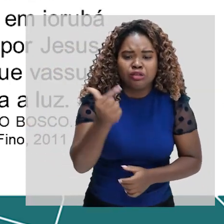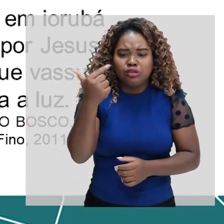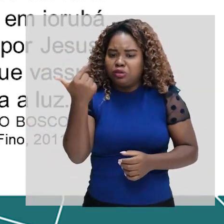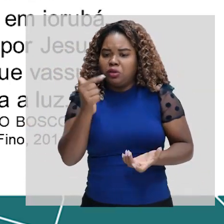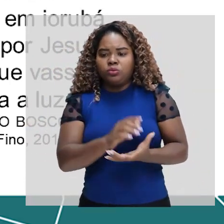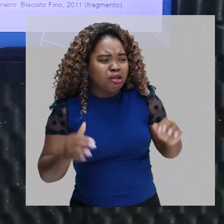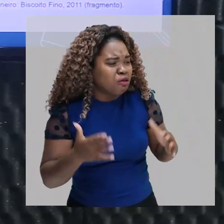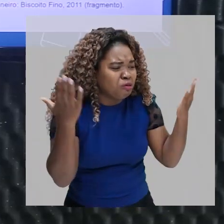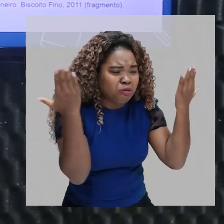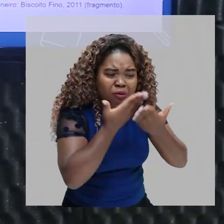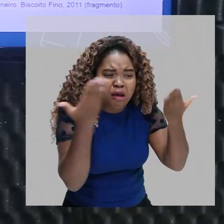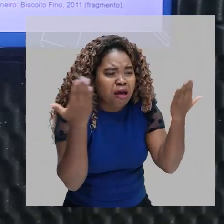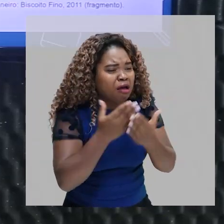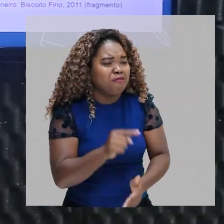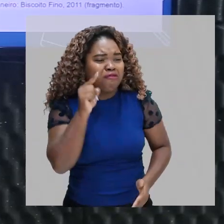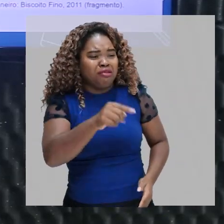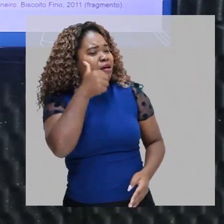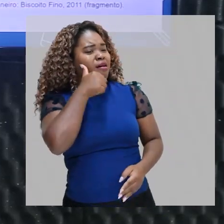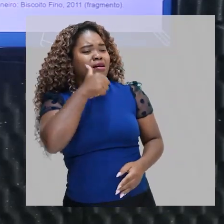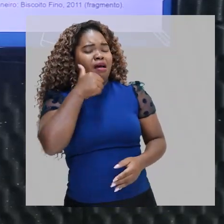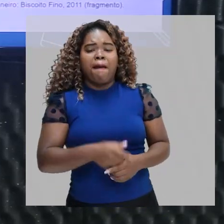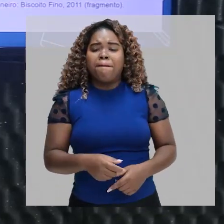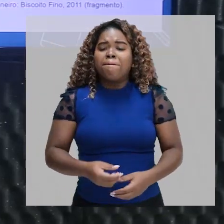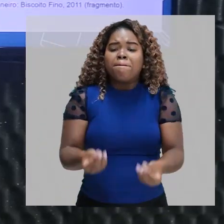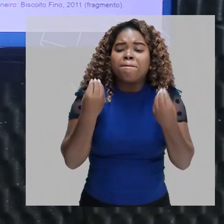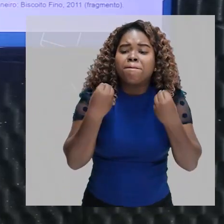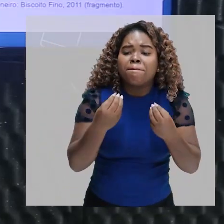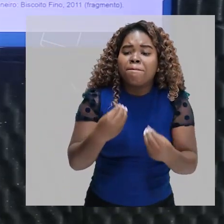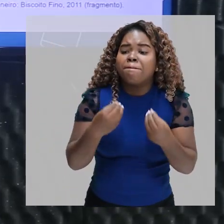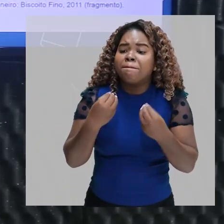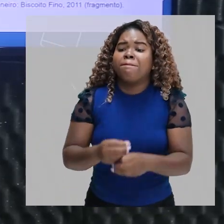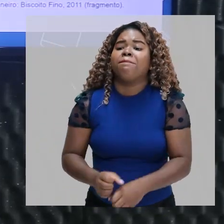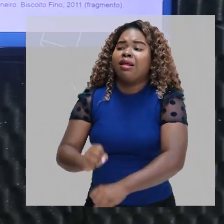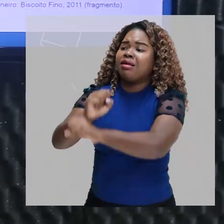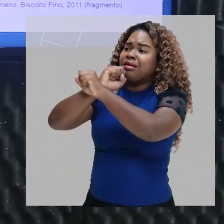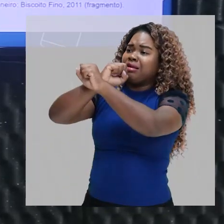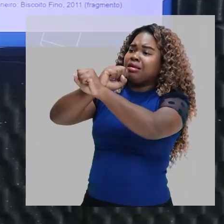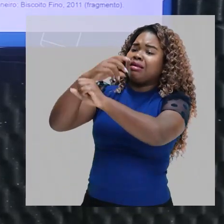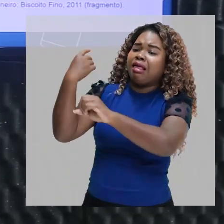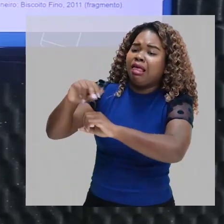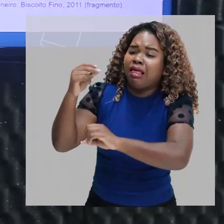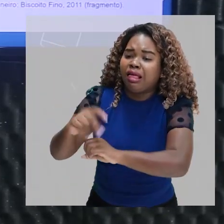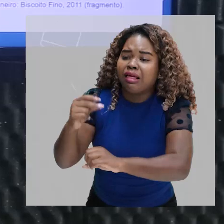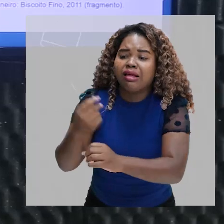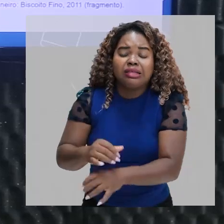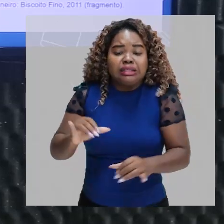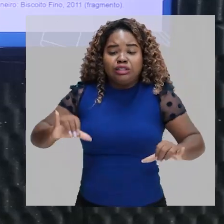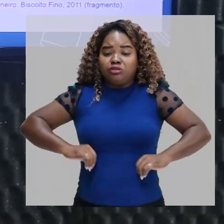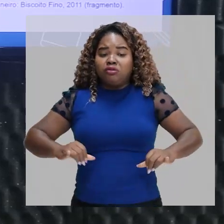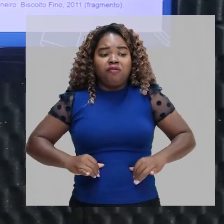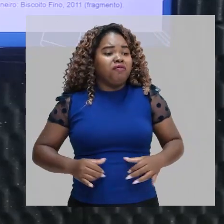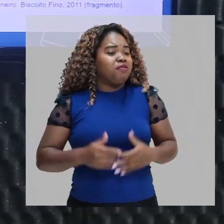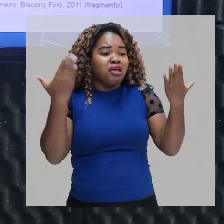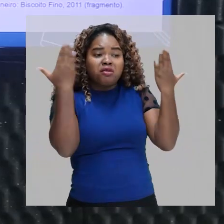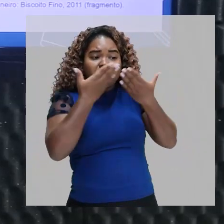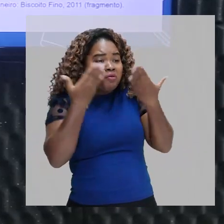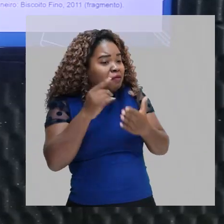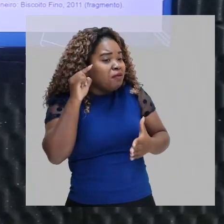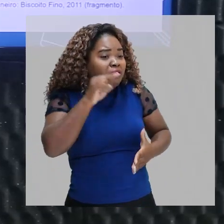representar, entretêm. A primeira, porém, afasta-se da vida, por fazer dela um sono.